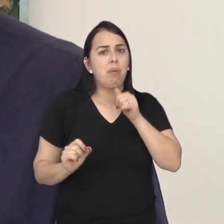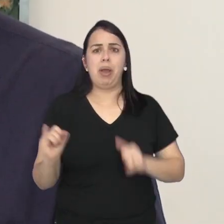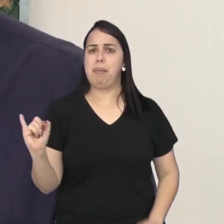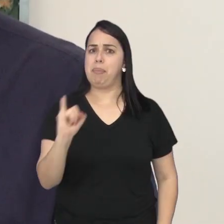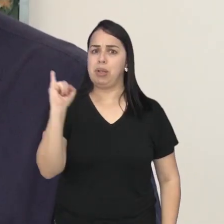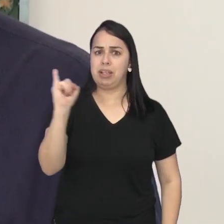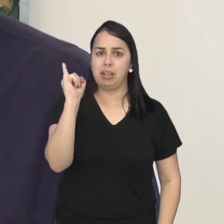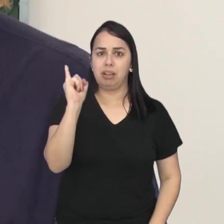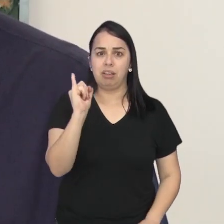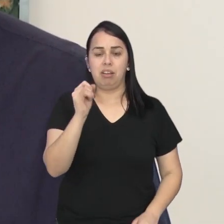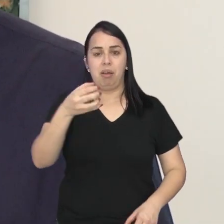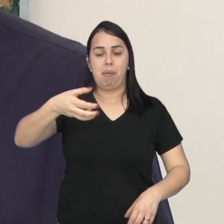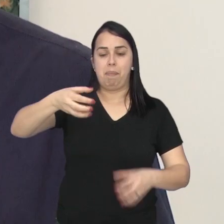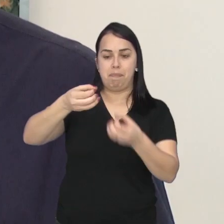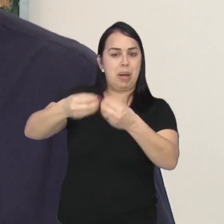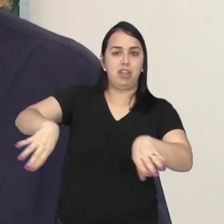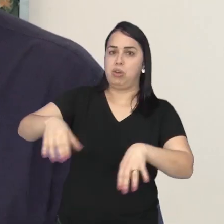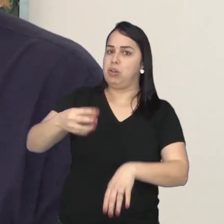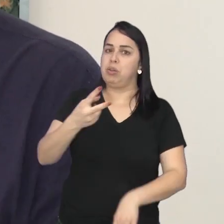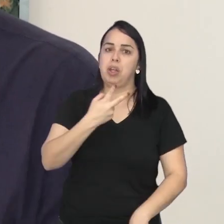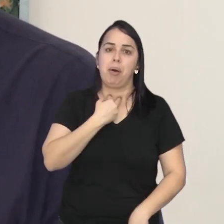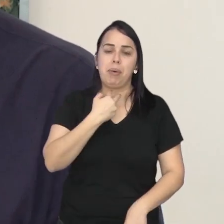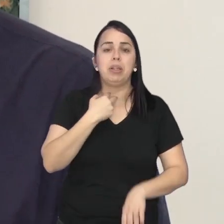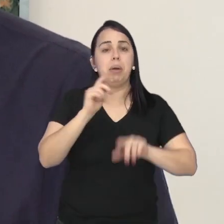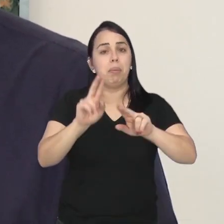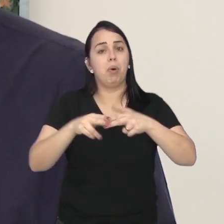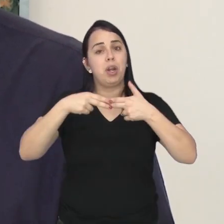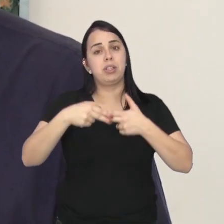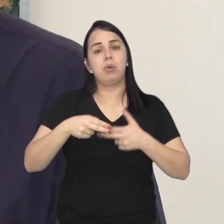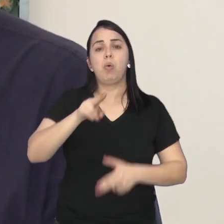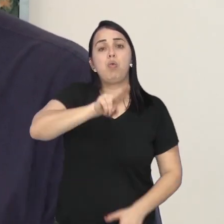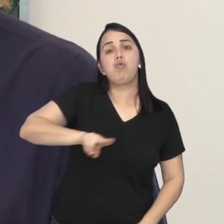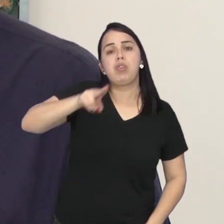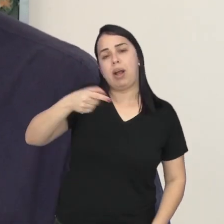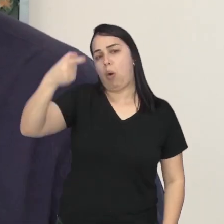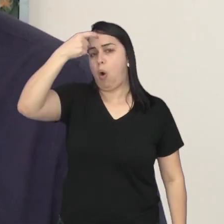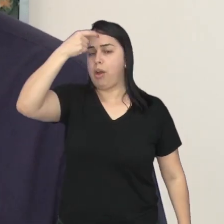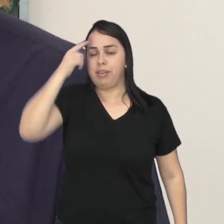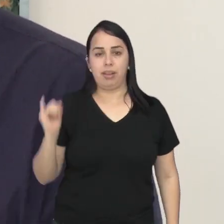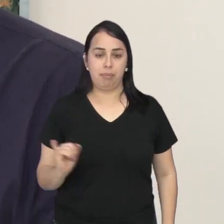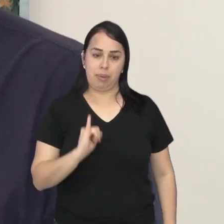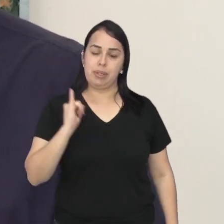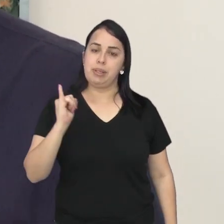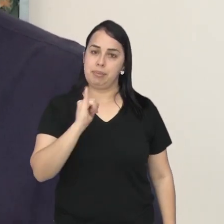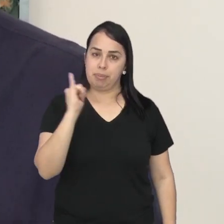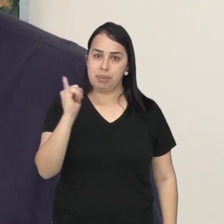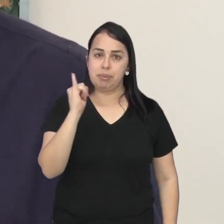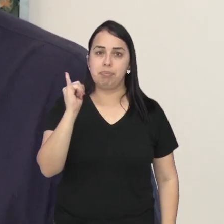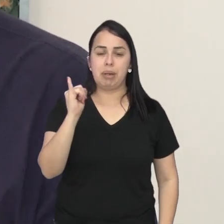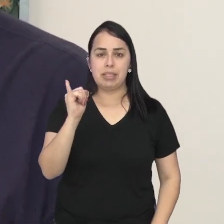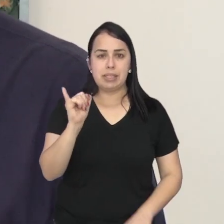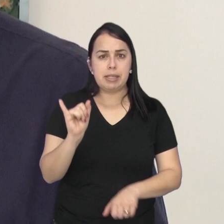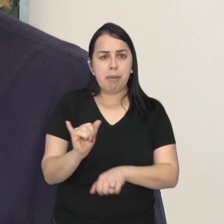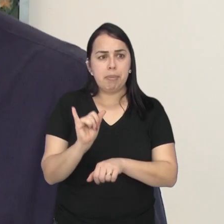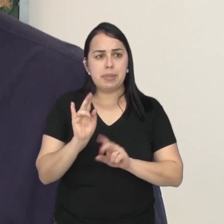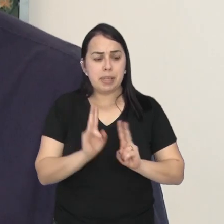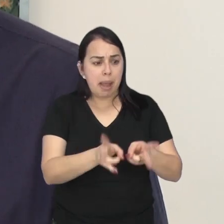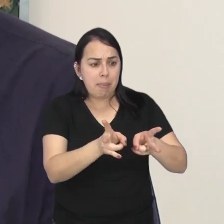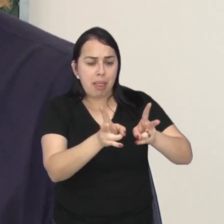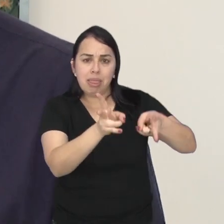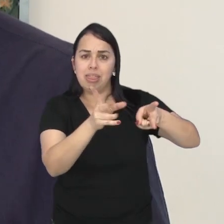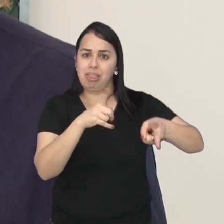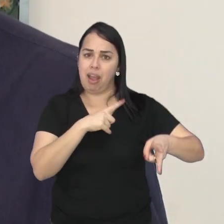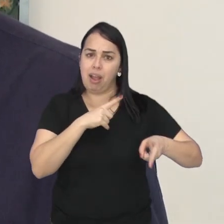que não pode ser desperdiçado. E o uso consciente no dia a dia é muito importante para que esse recurso seja sempre